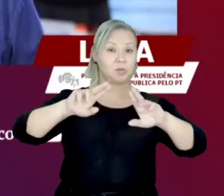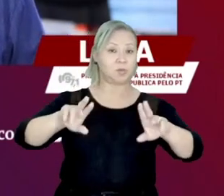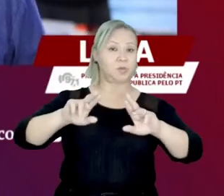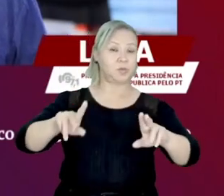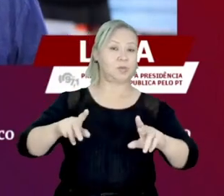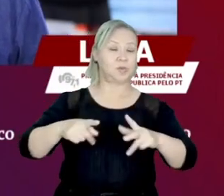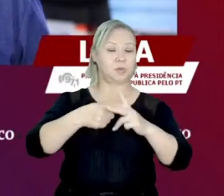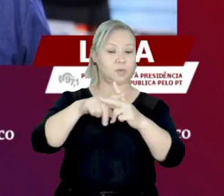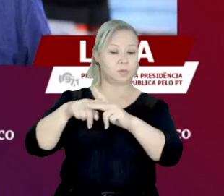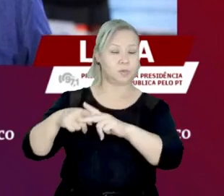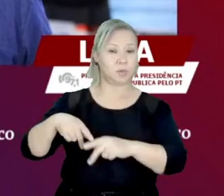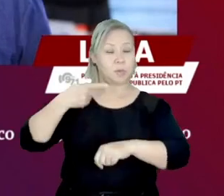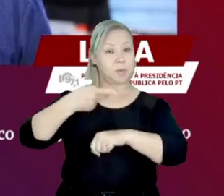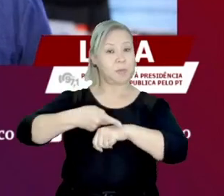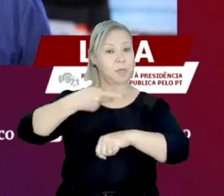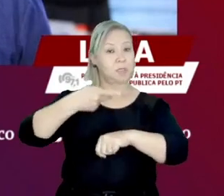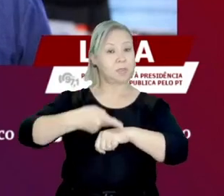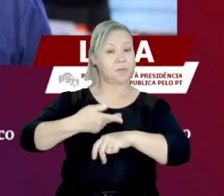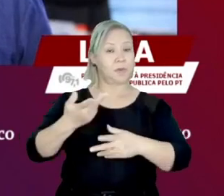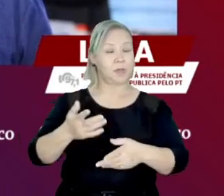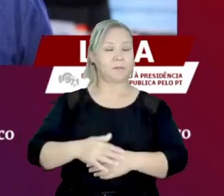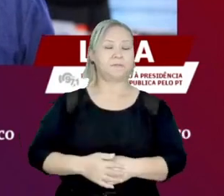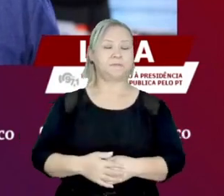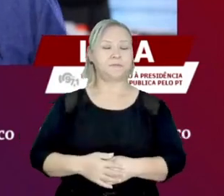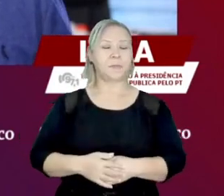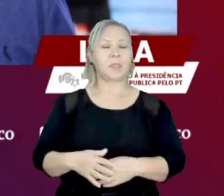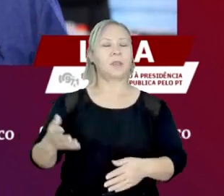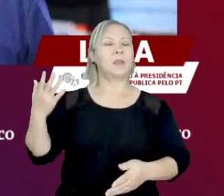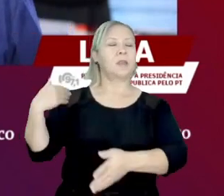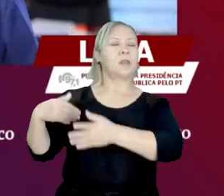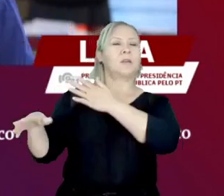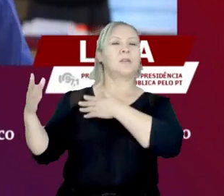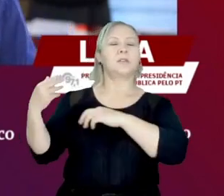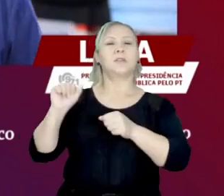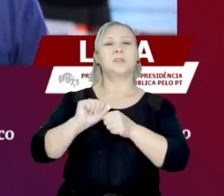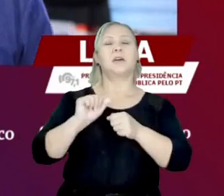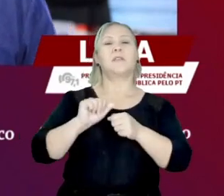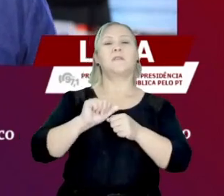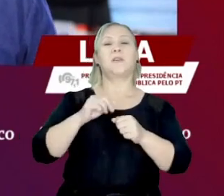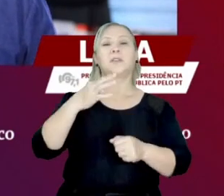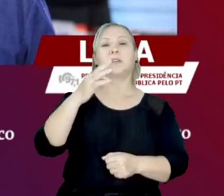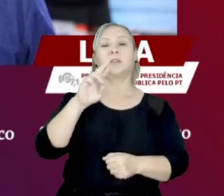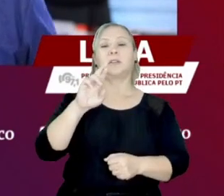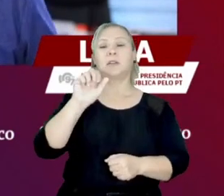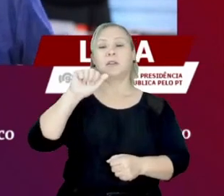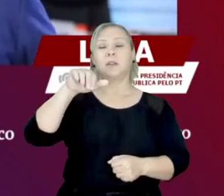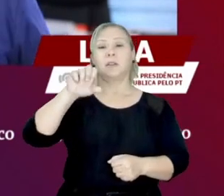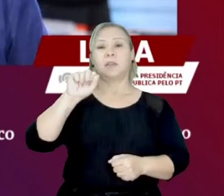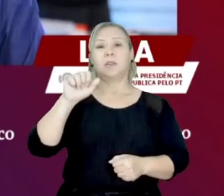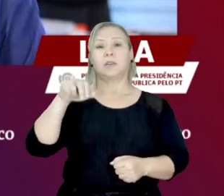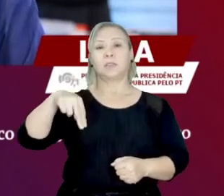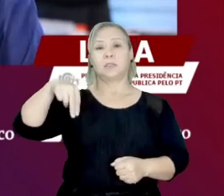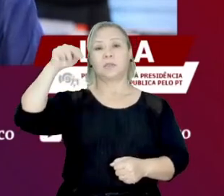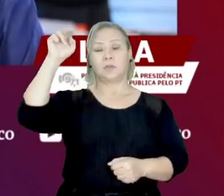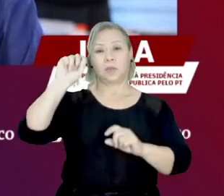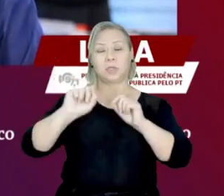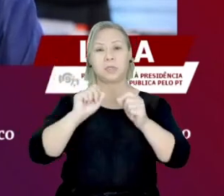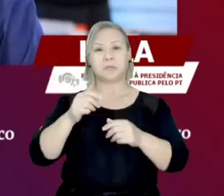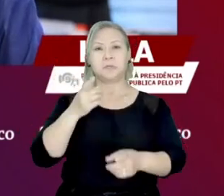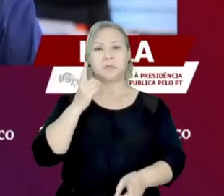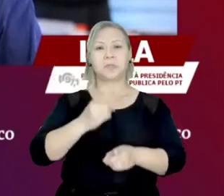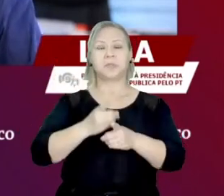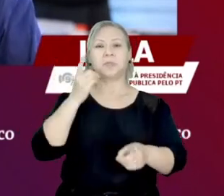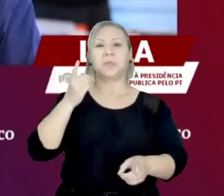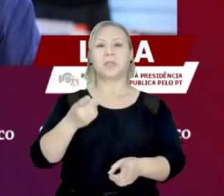Eu descobri que o Brasil estava importando trilho. A gente não tinha mais fábrica de trilho aqui no Brasil. É uma vergonha isso.